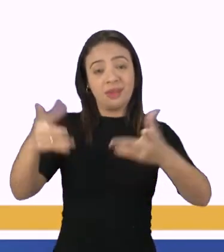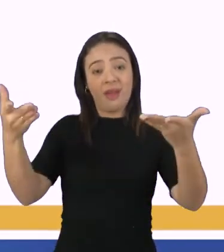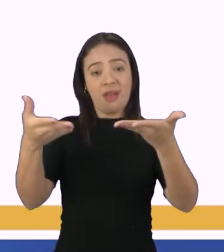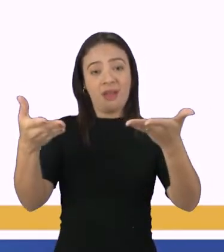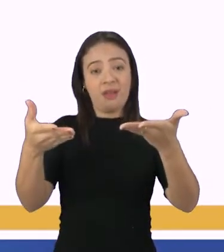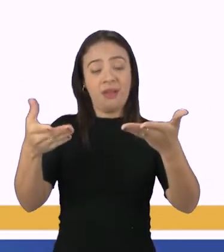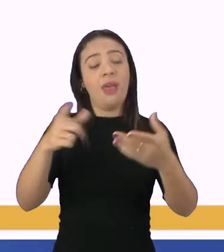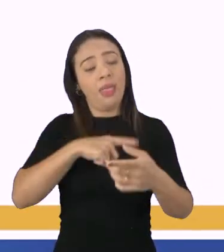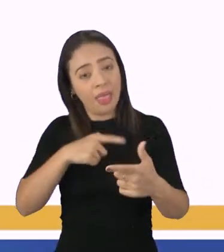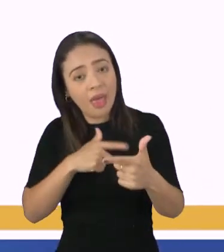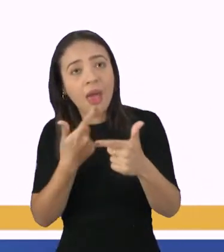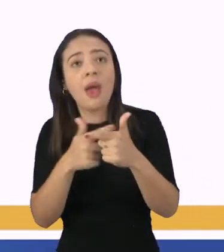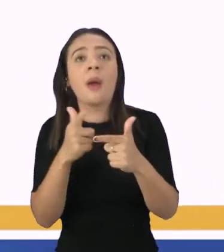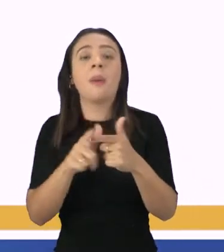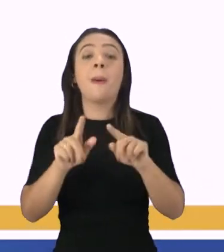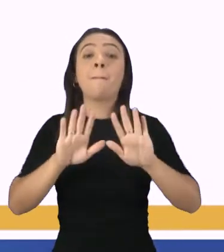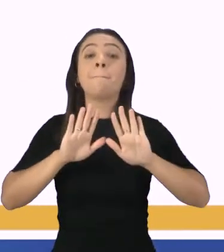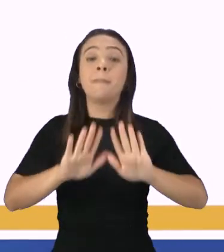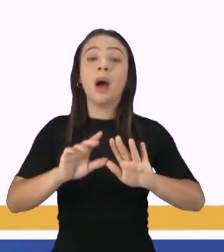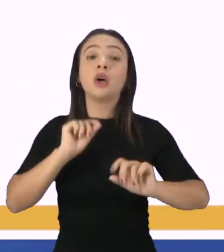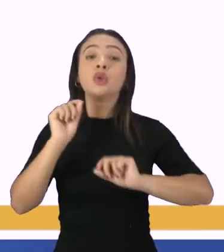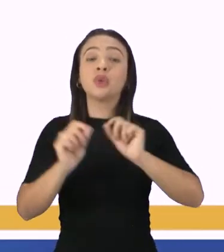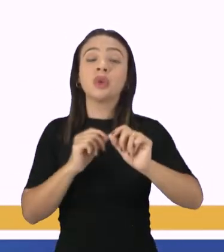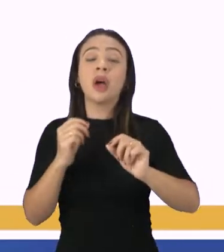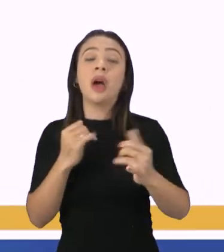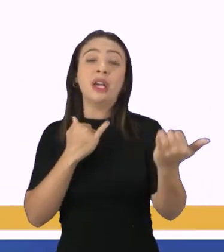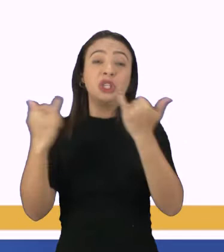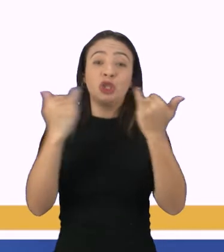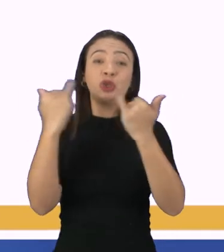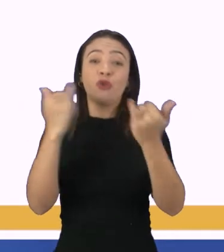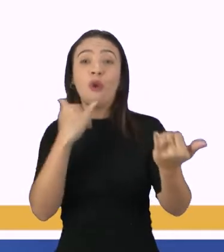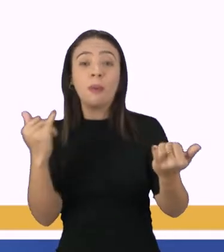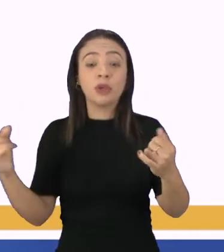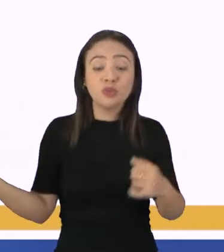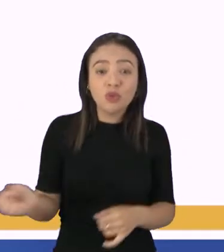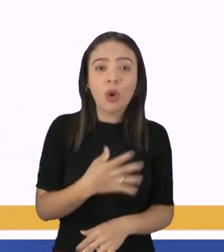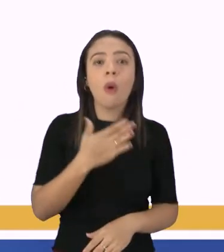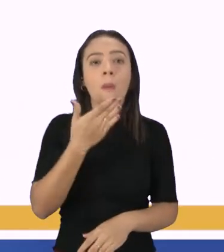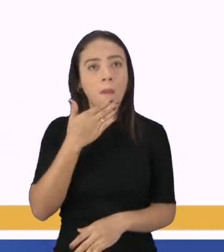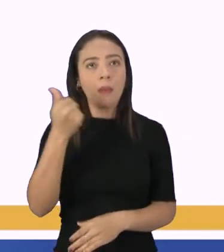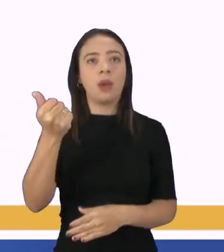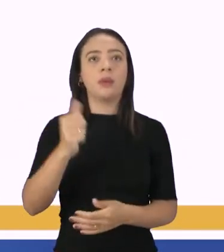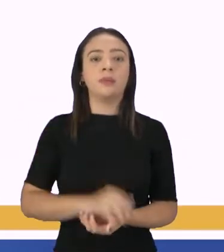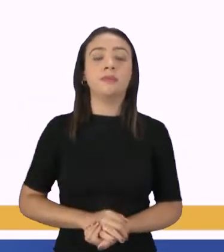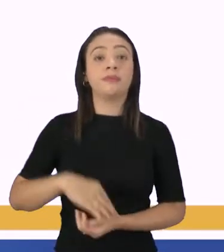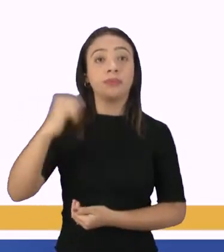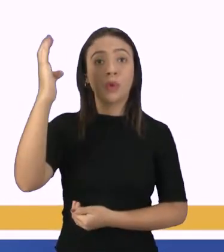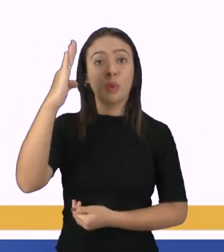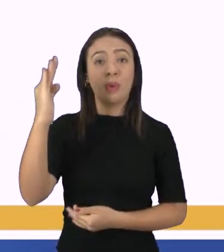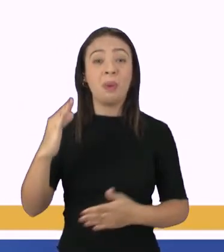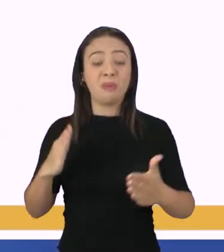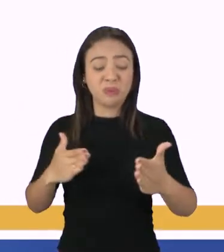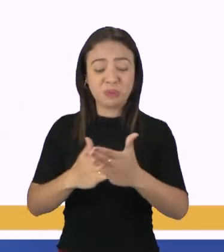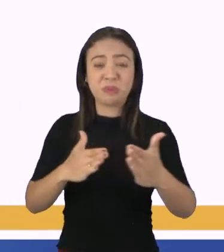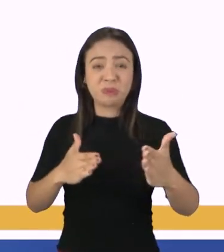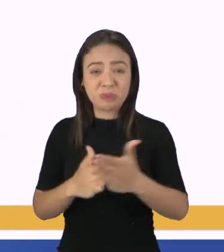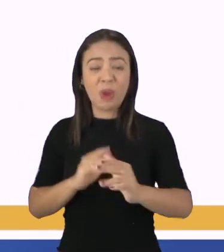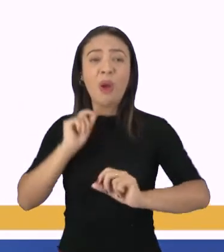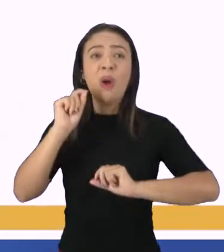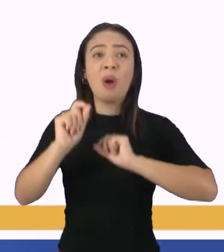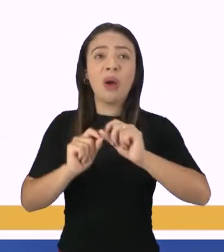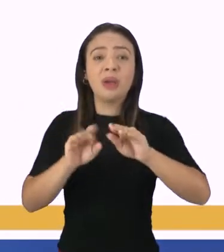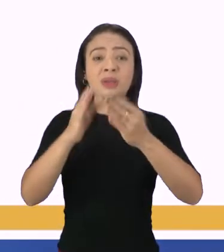apesar dos problemas, a inovação disruptiva vai se impor. No Brasil, o maior obstáculo continua